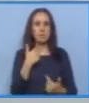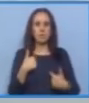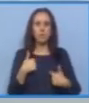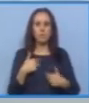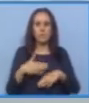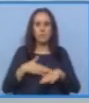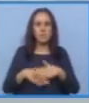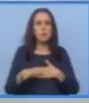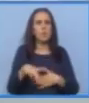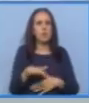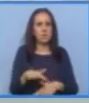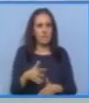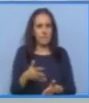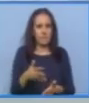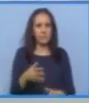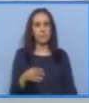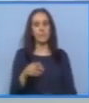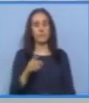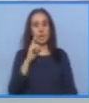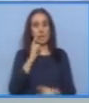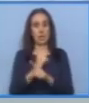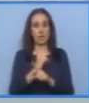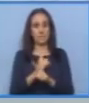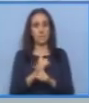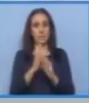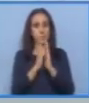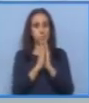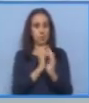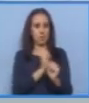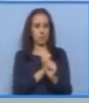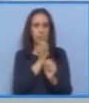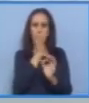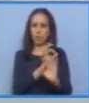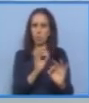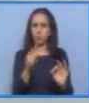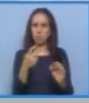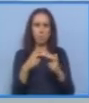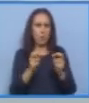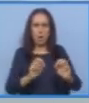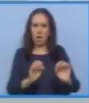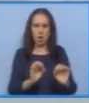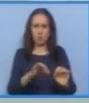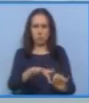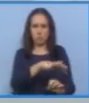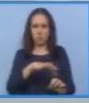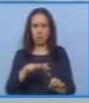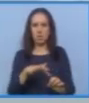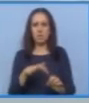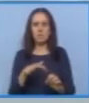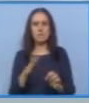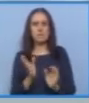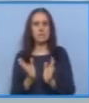vejo a fazer e onde? E entre estar a trabalhar numa paróquia, que seria ótimo, não teria problemas nenhum a trabalhar nisso, e